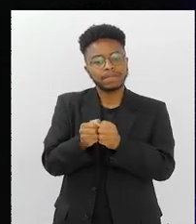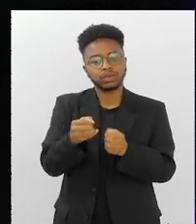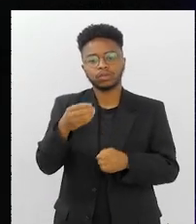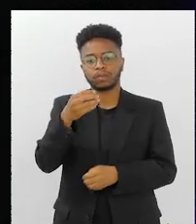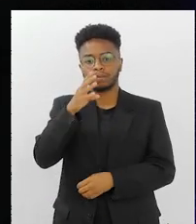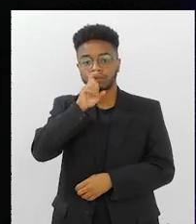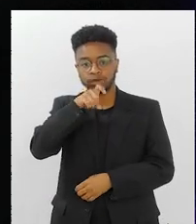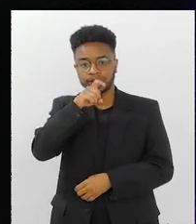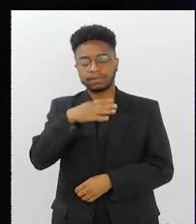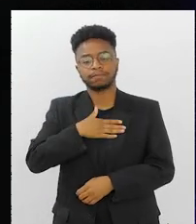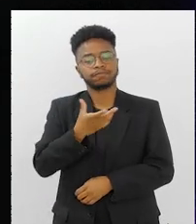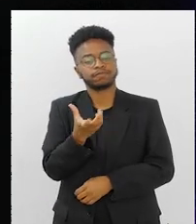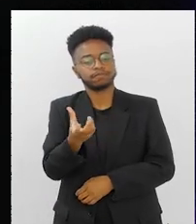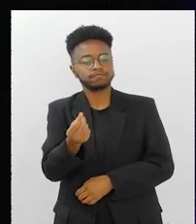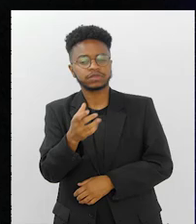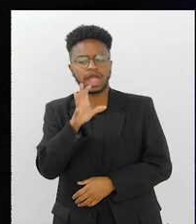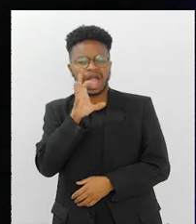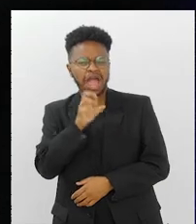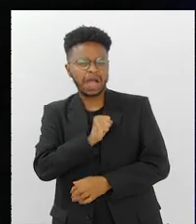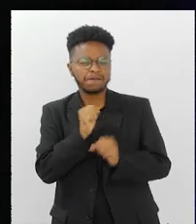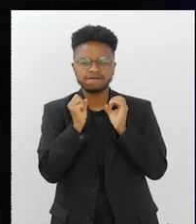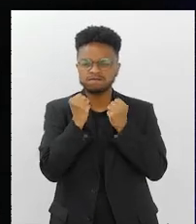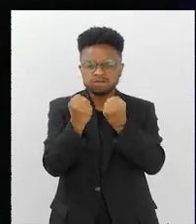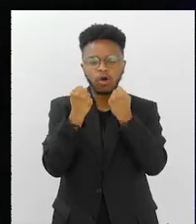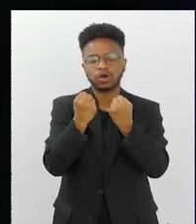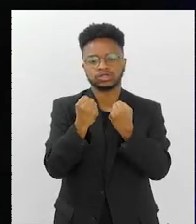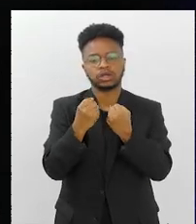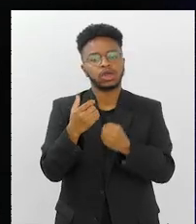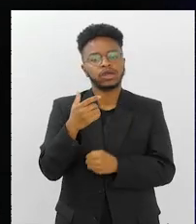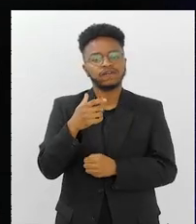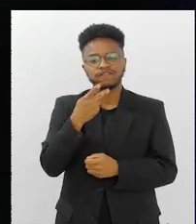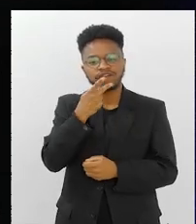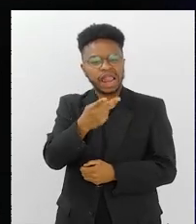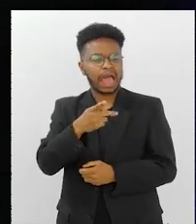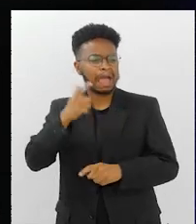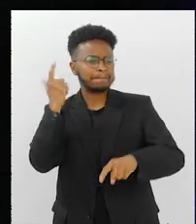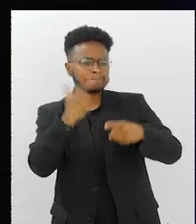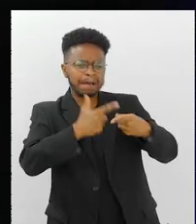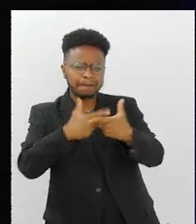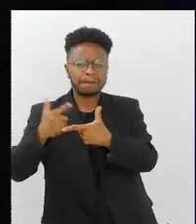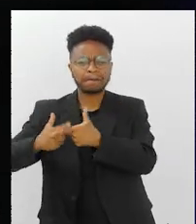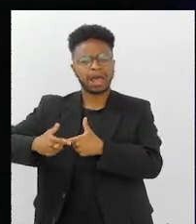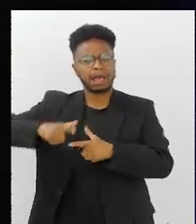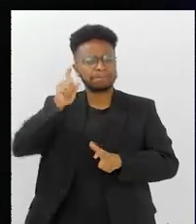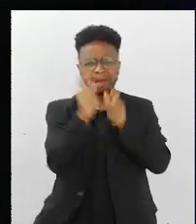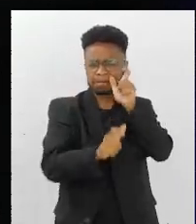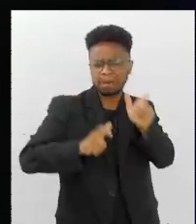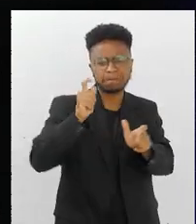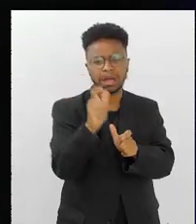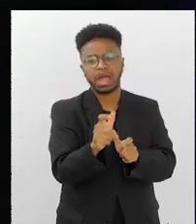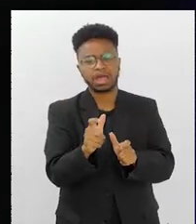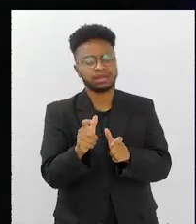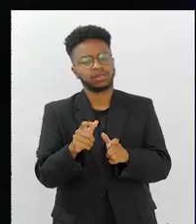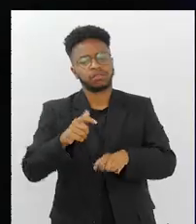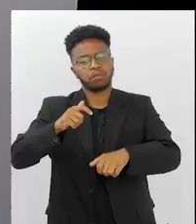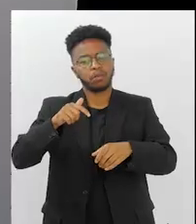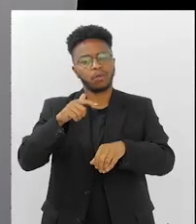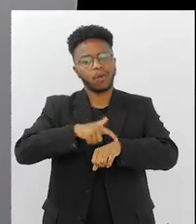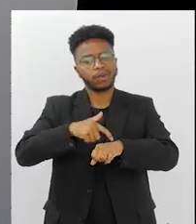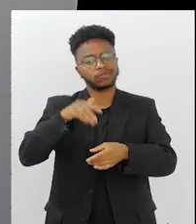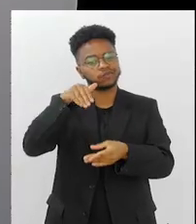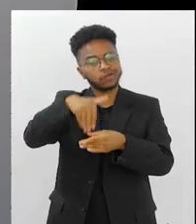da Portela e minha avó era uma porta portelense assim doida de brigar de falar de xingar jurado na na na